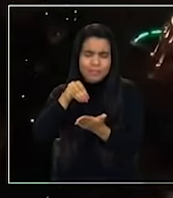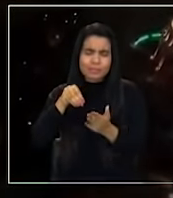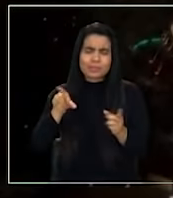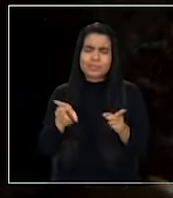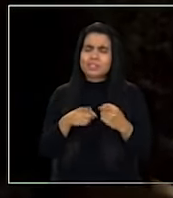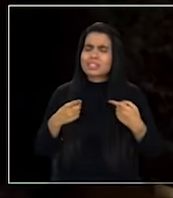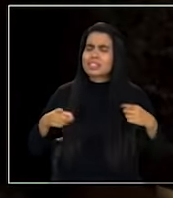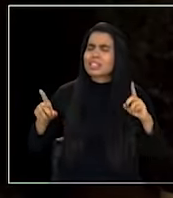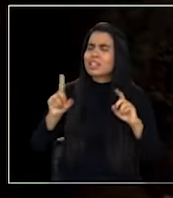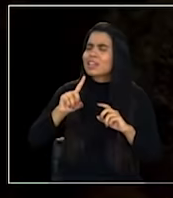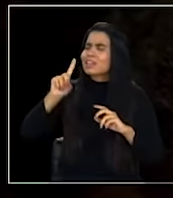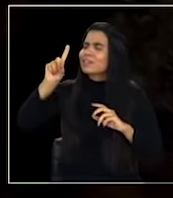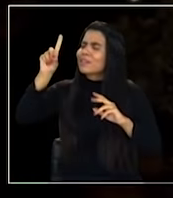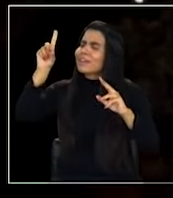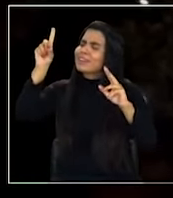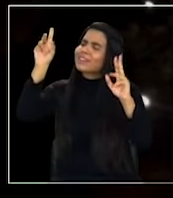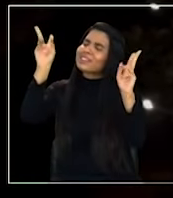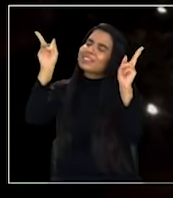paz,